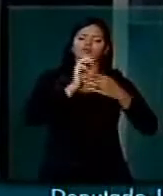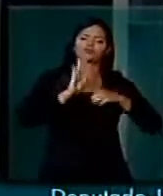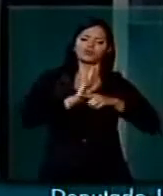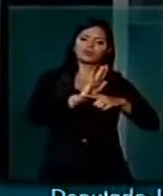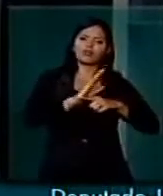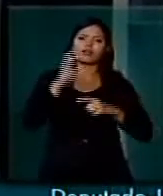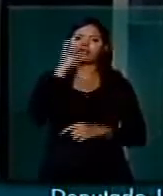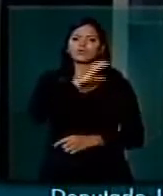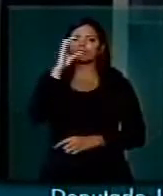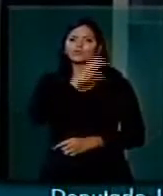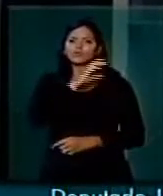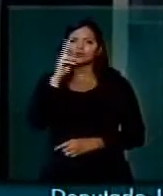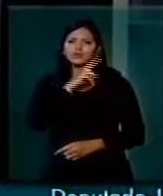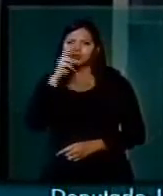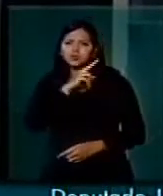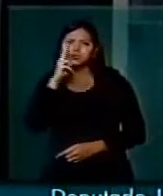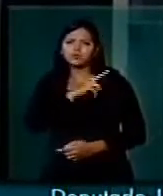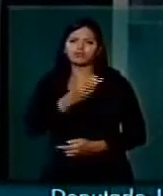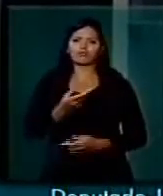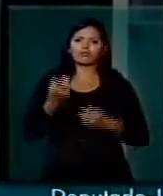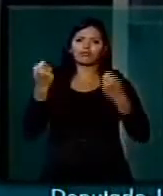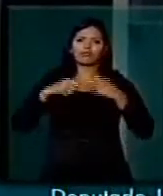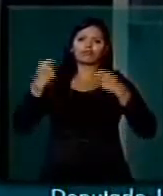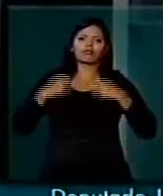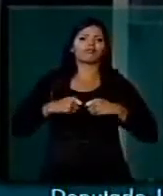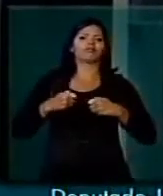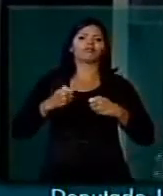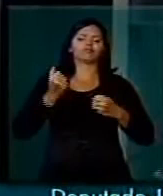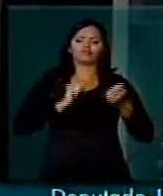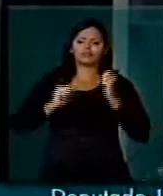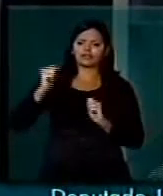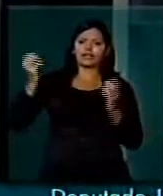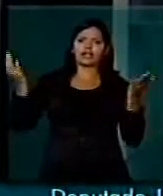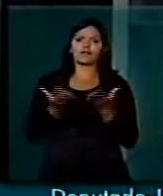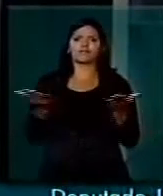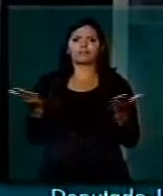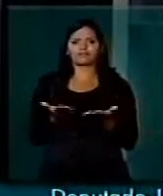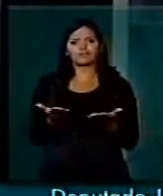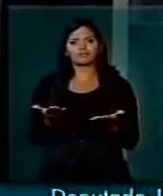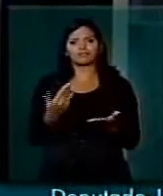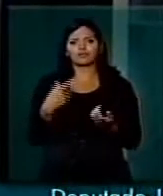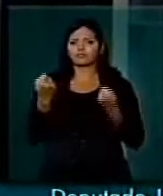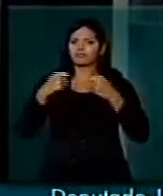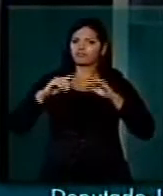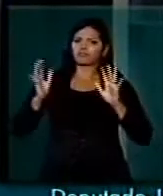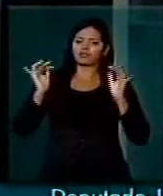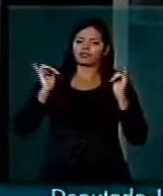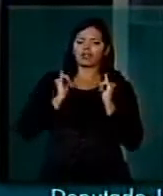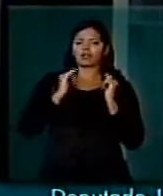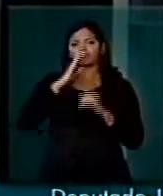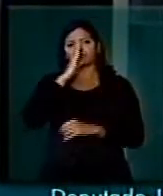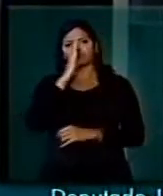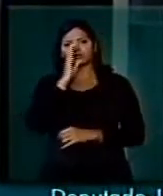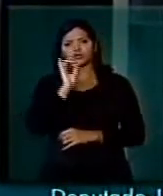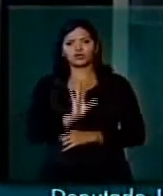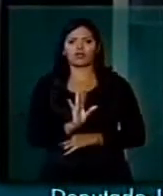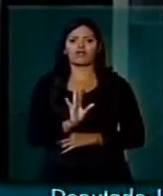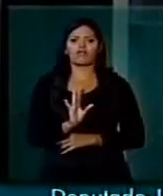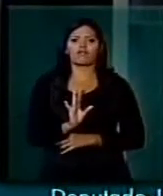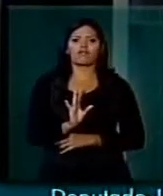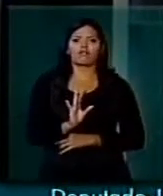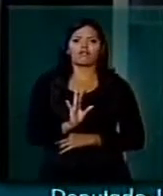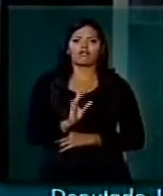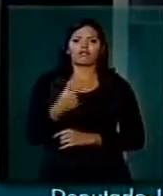é de urgência, de emergência, daí por diante. Nós não podemos nos furtar a isso, sob pena de assumirmos